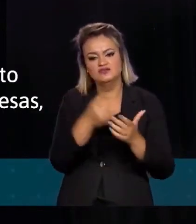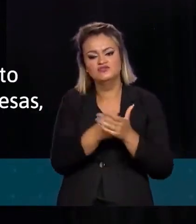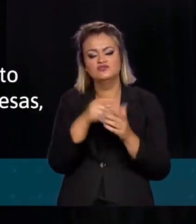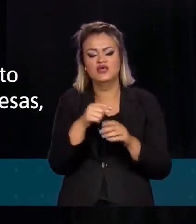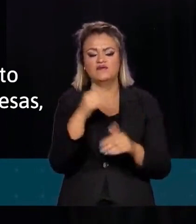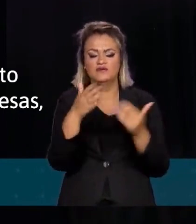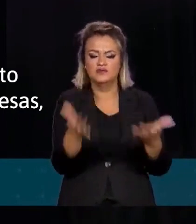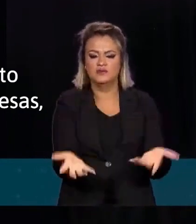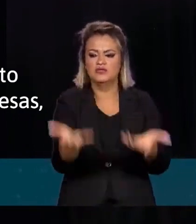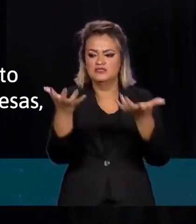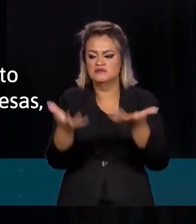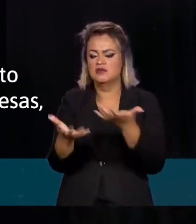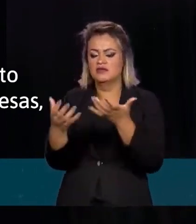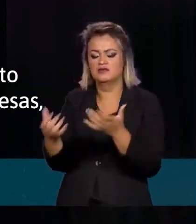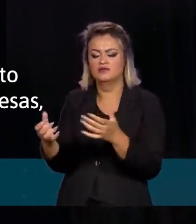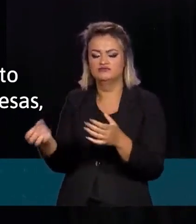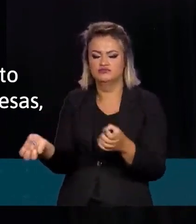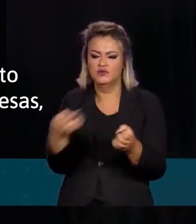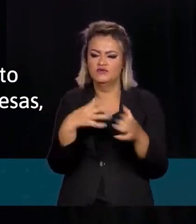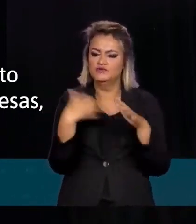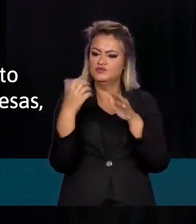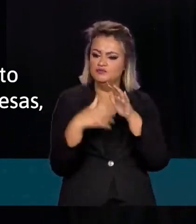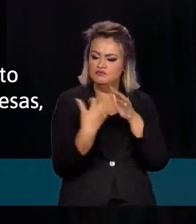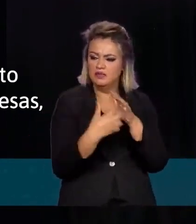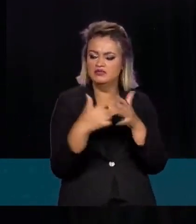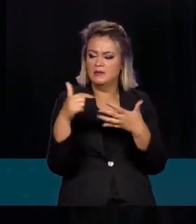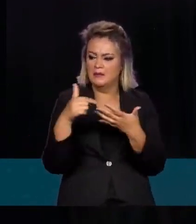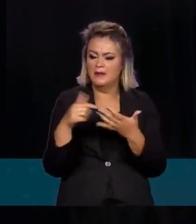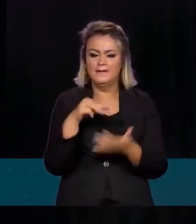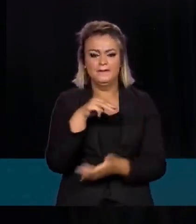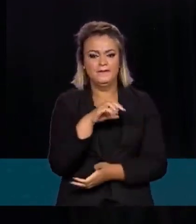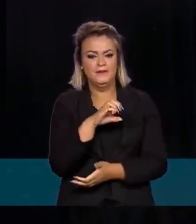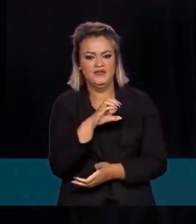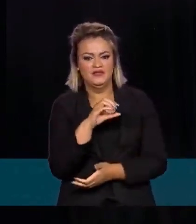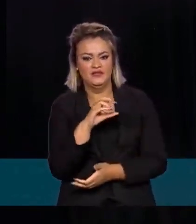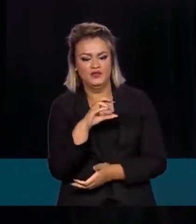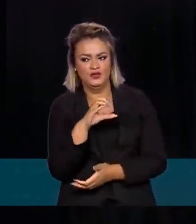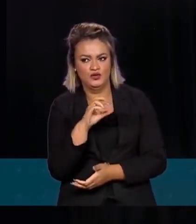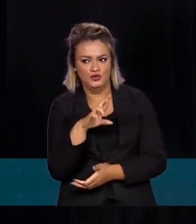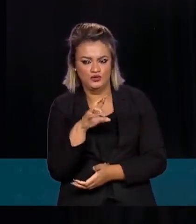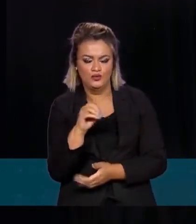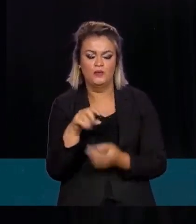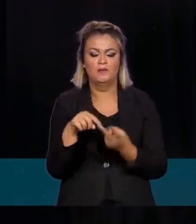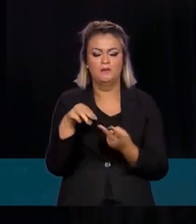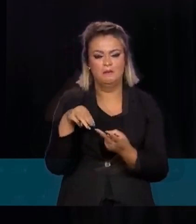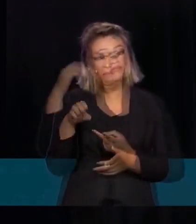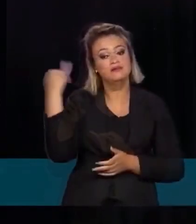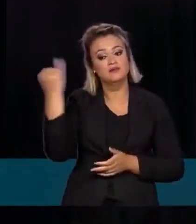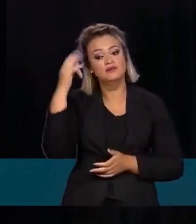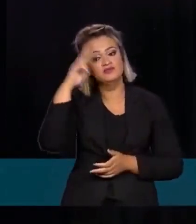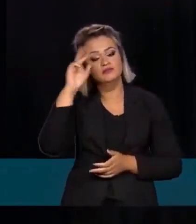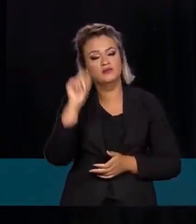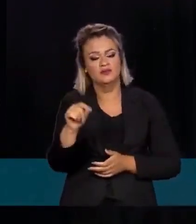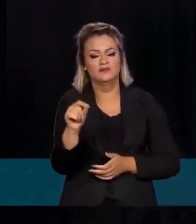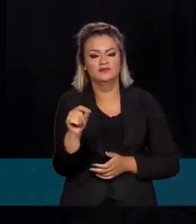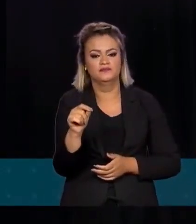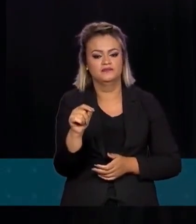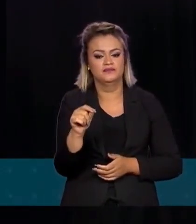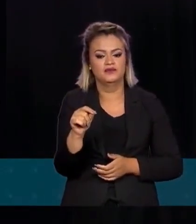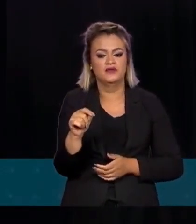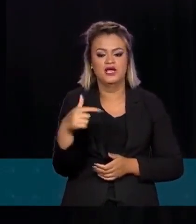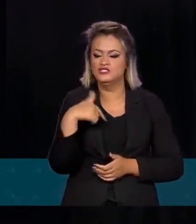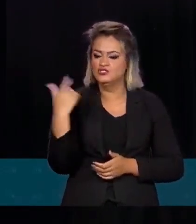e crescimento e a modernização das micro pequenas e médias empresas que são grandes geradoras de emprego e renda não queremos